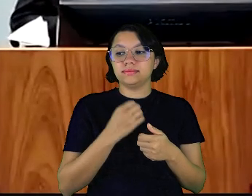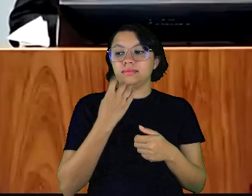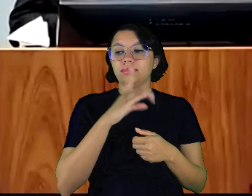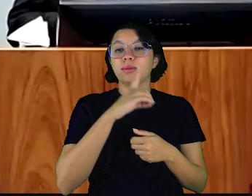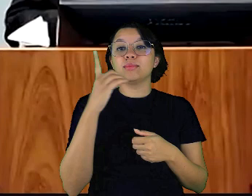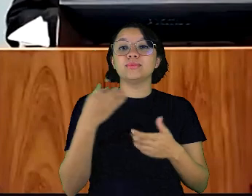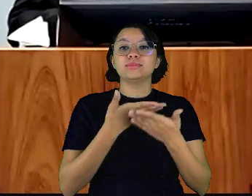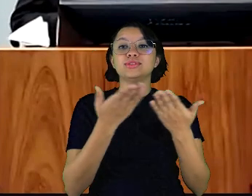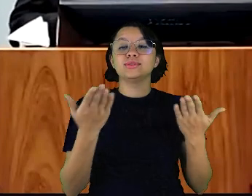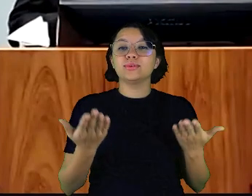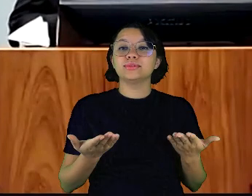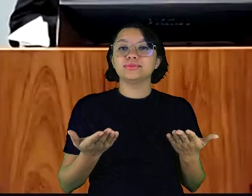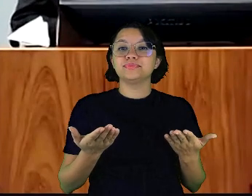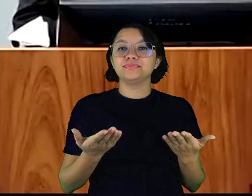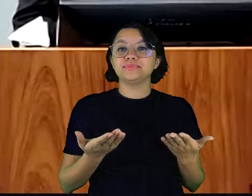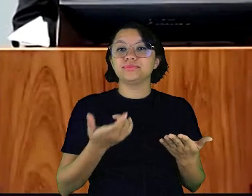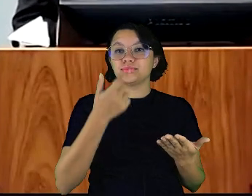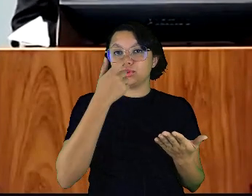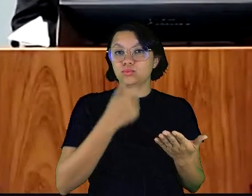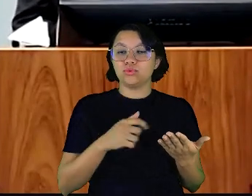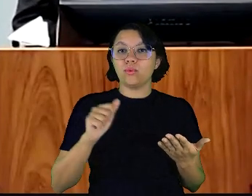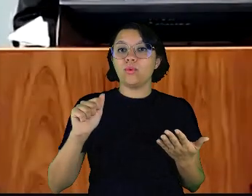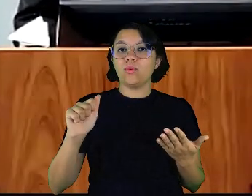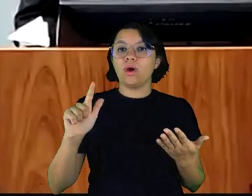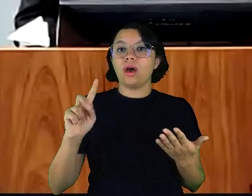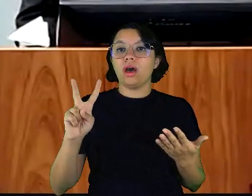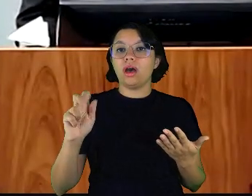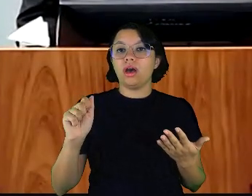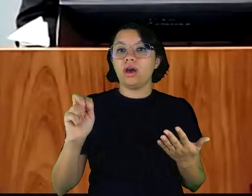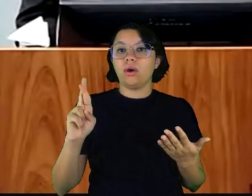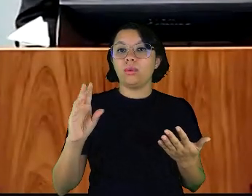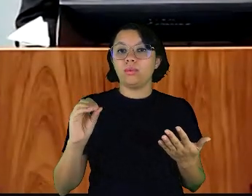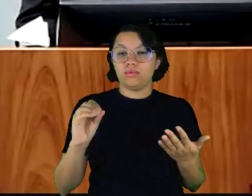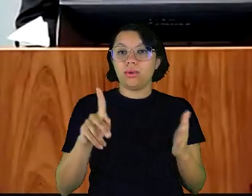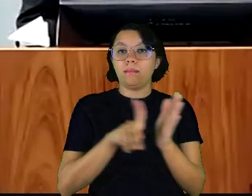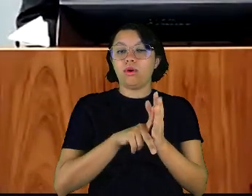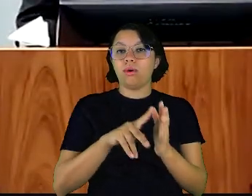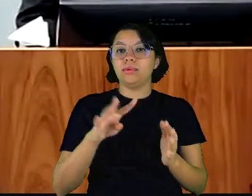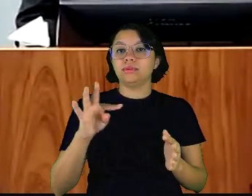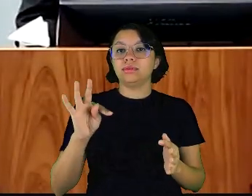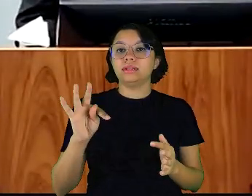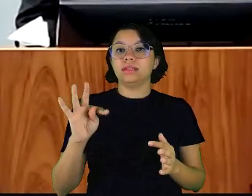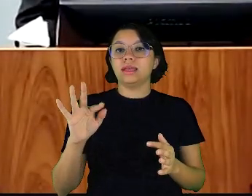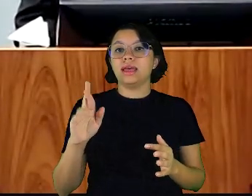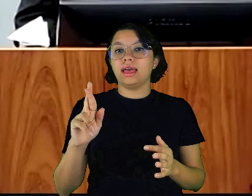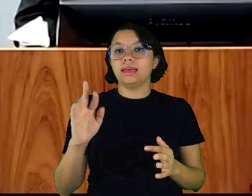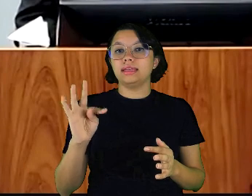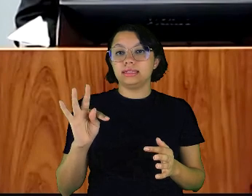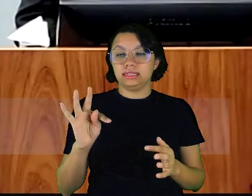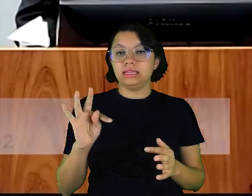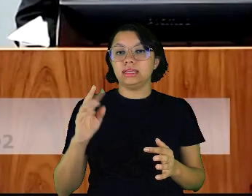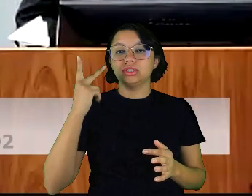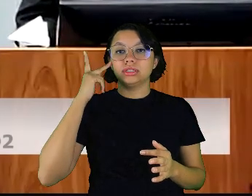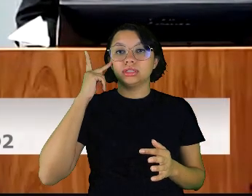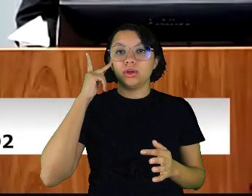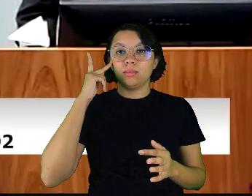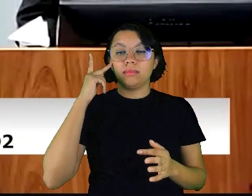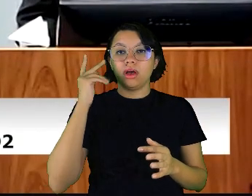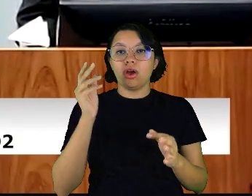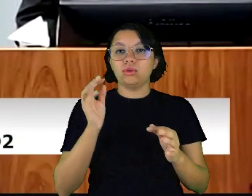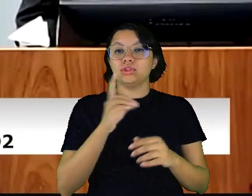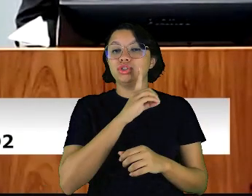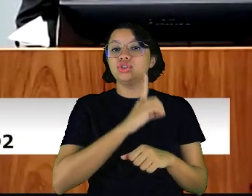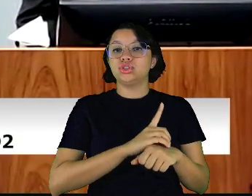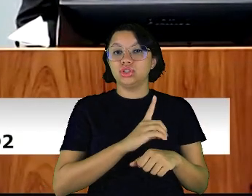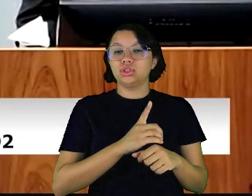Bom dia a todos. Eu sou Álvaro, do TRT de São Paulo, diretor da Escola Judicial. Como eu